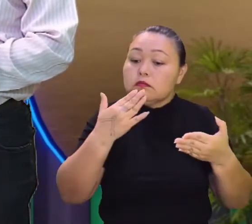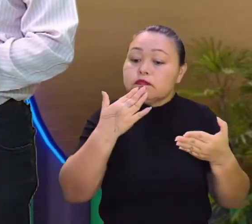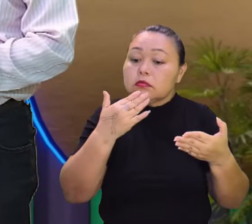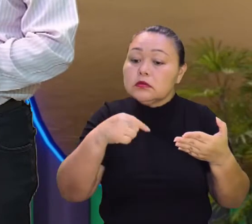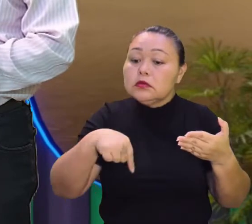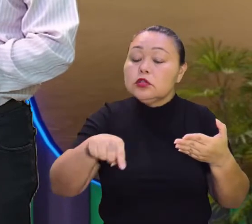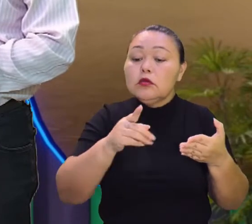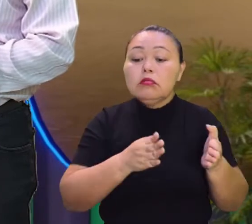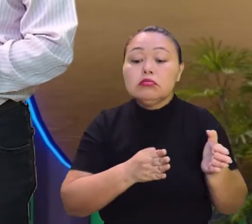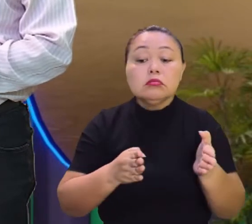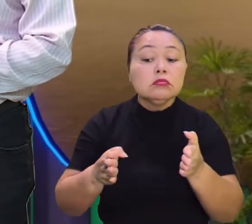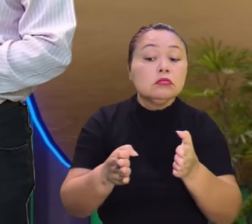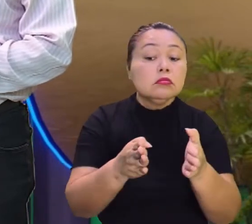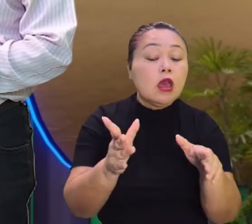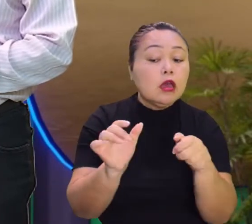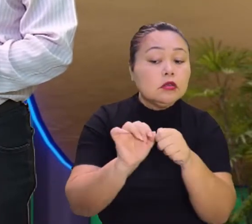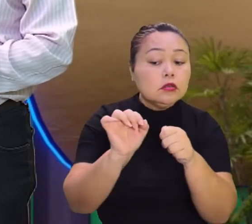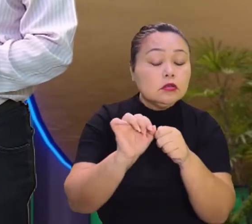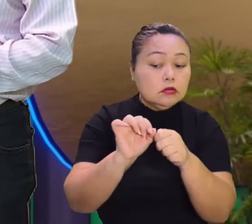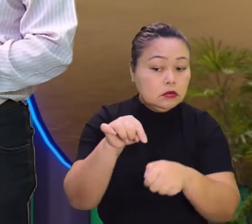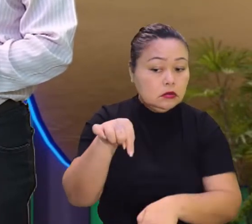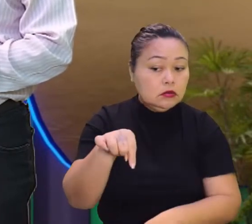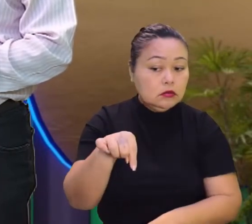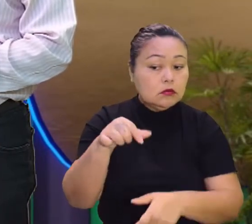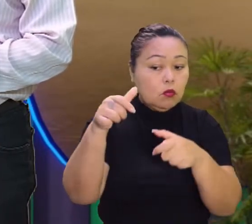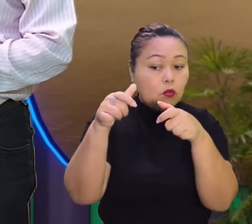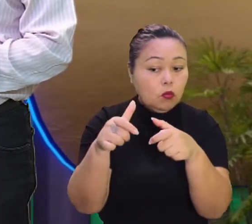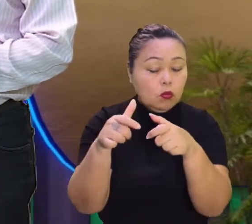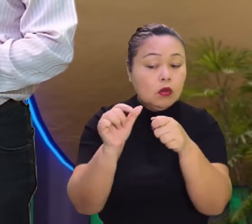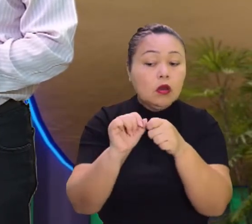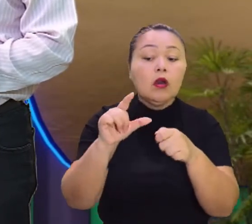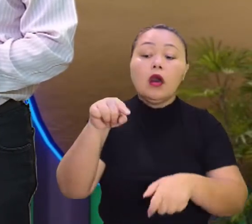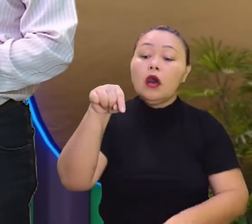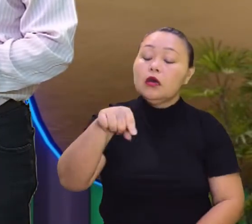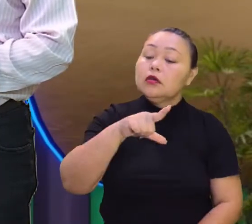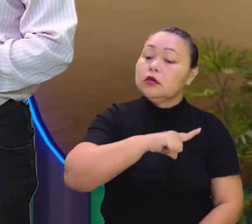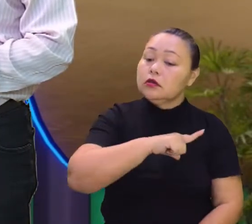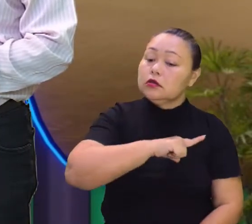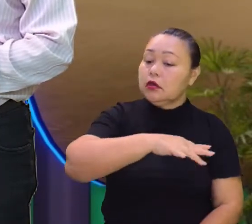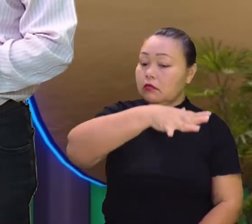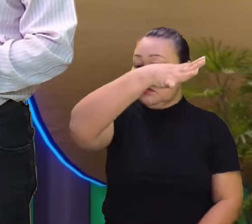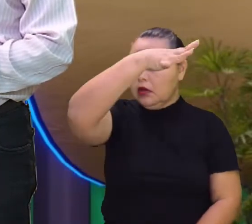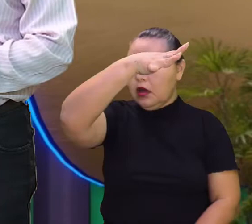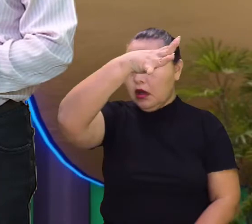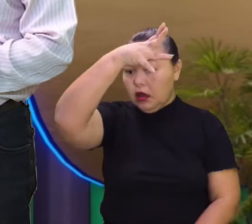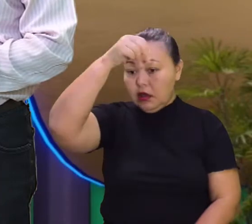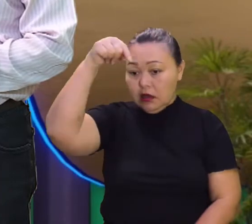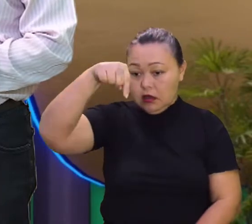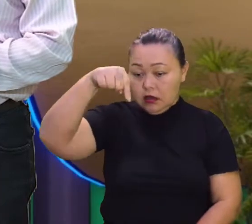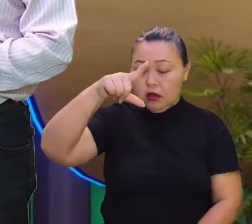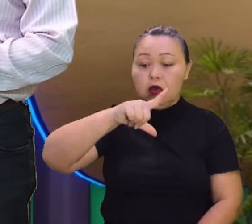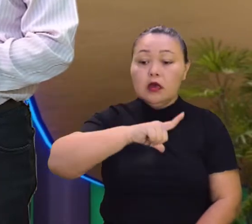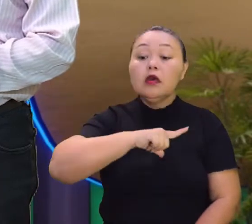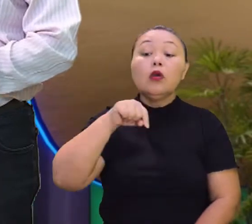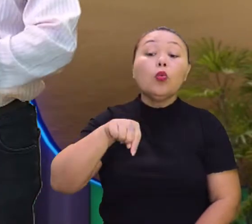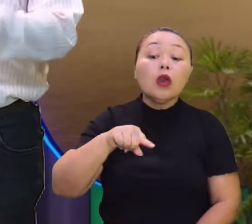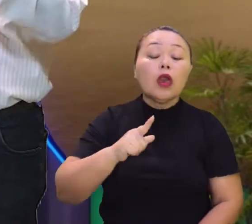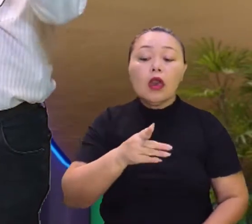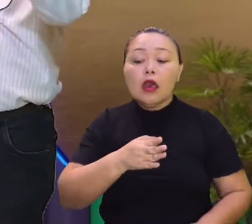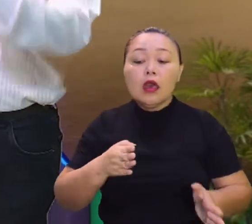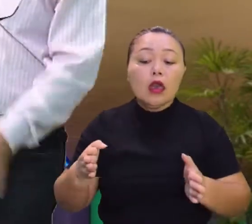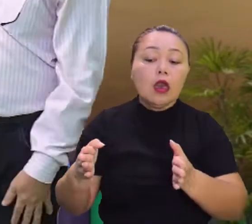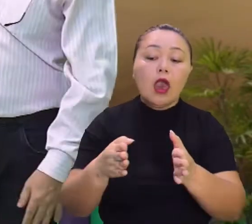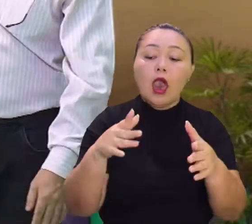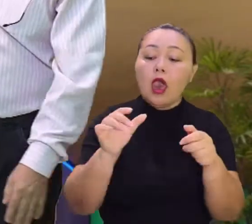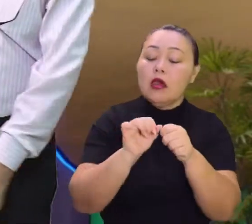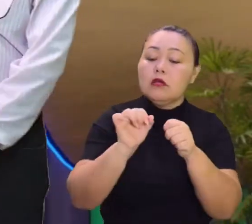nós temos aqui na região amazônica, rio de grande porte, volume, densos,